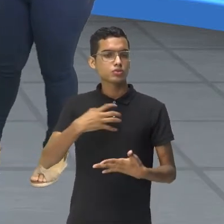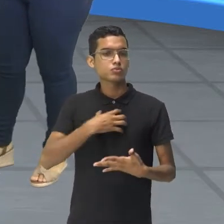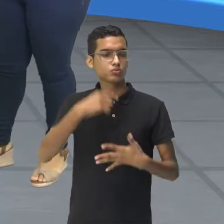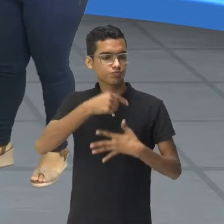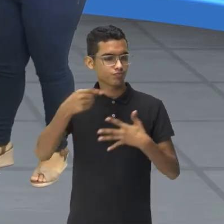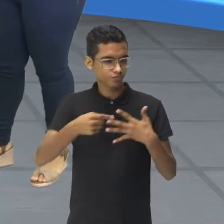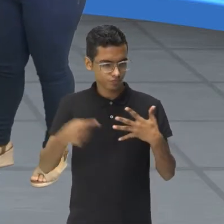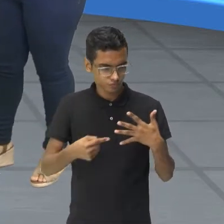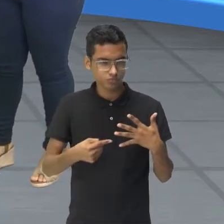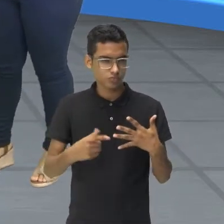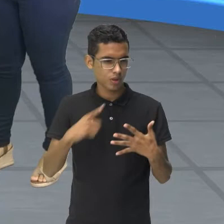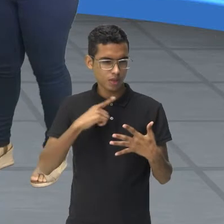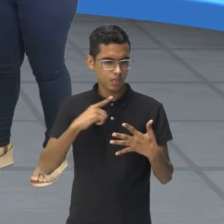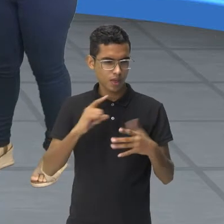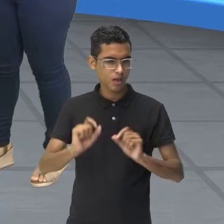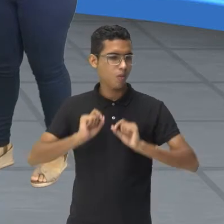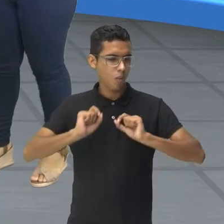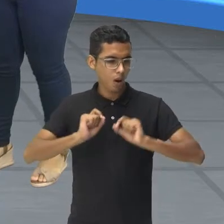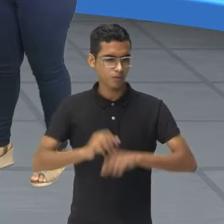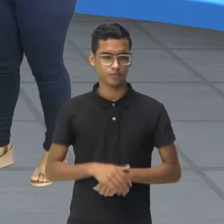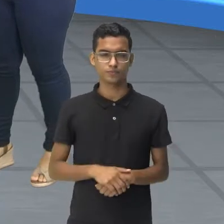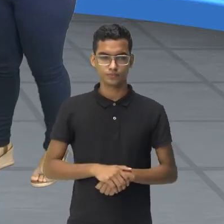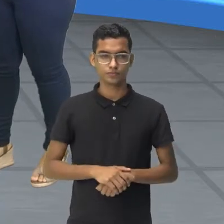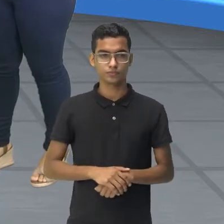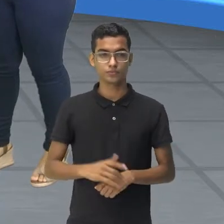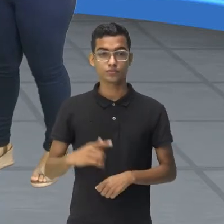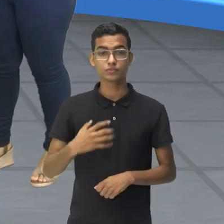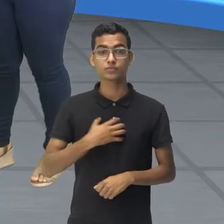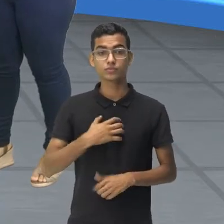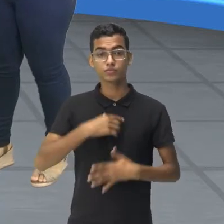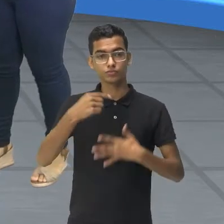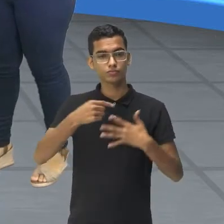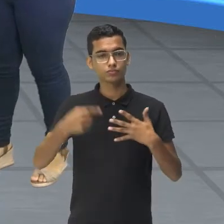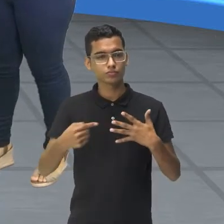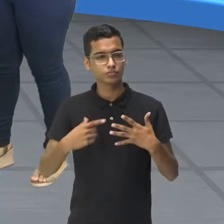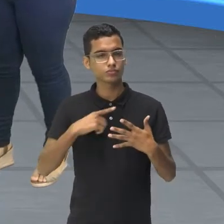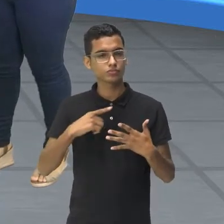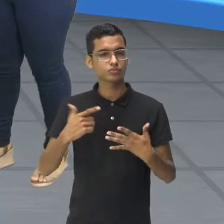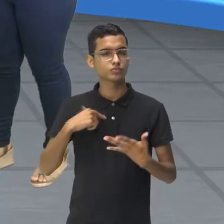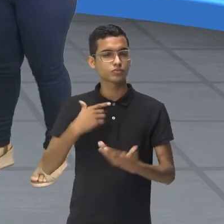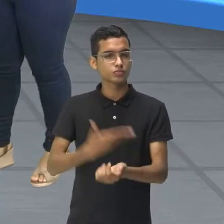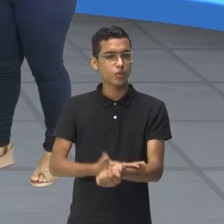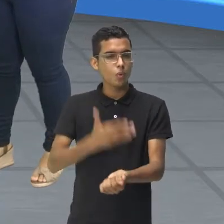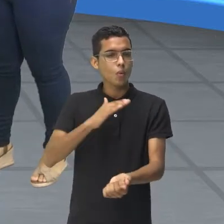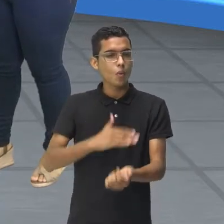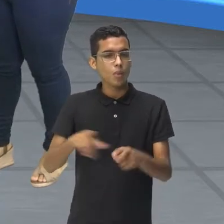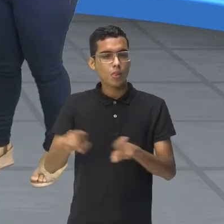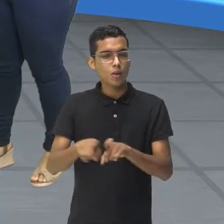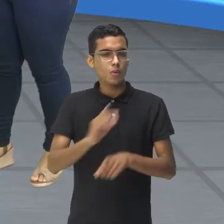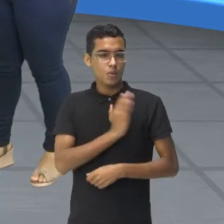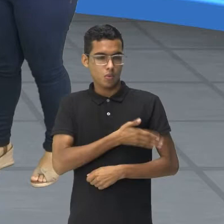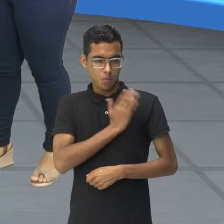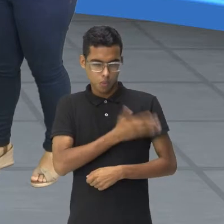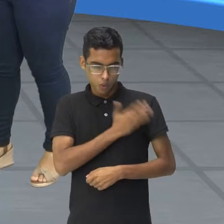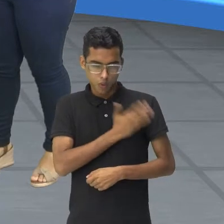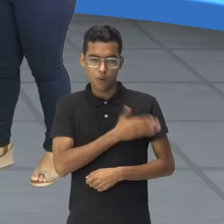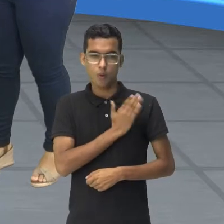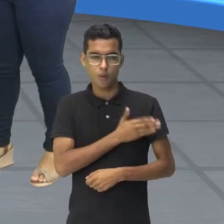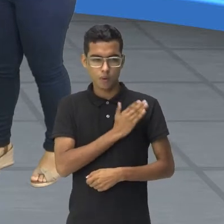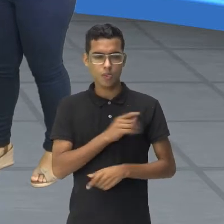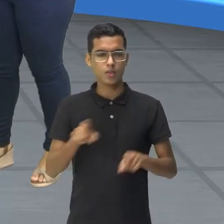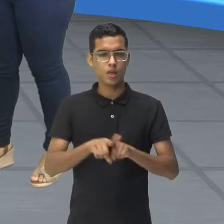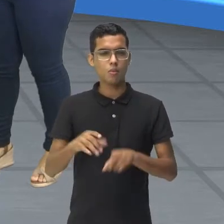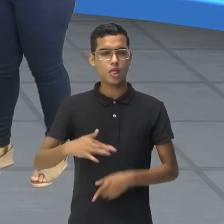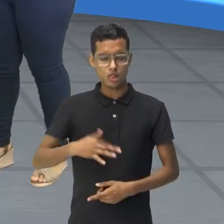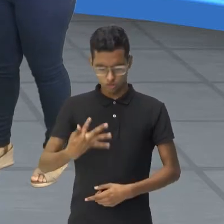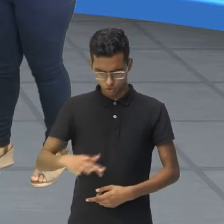aqui. Nós temos a doença assintomática, que é a doença arterial, coronariana. Nós temos a questão da dor